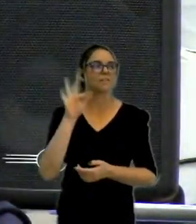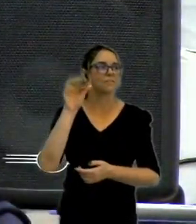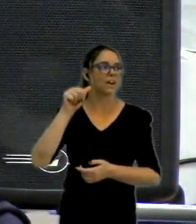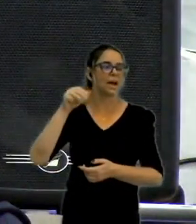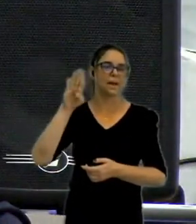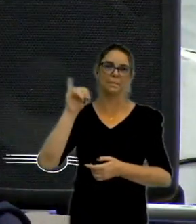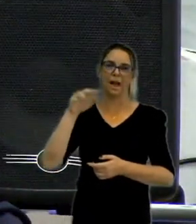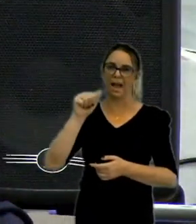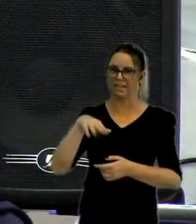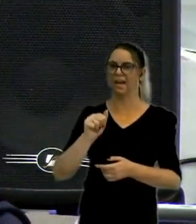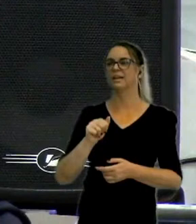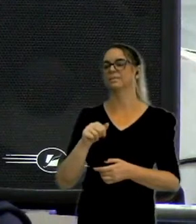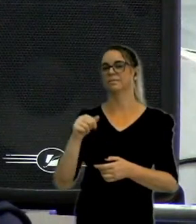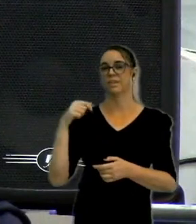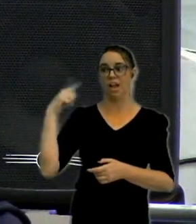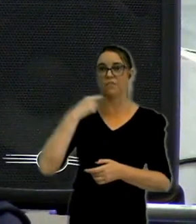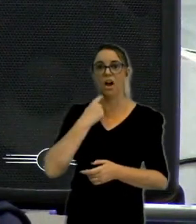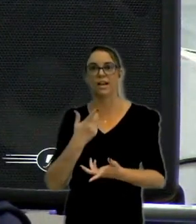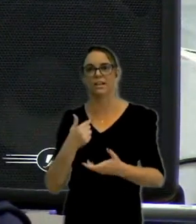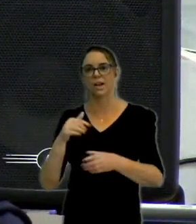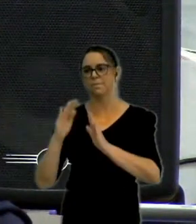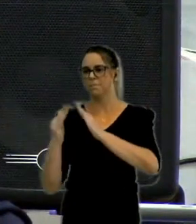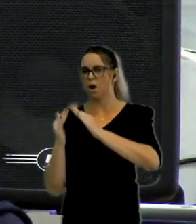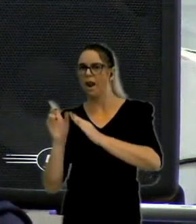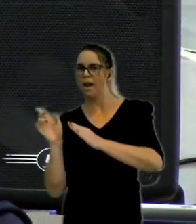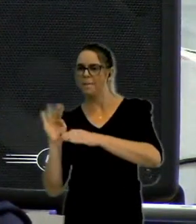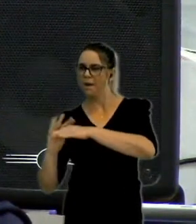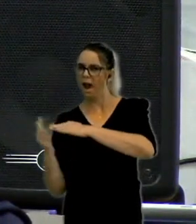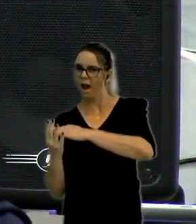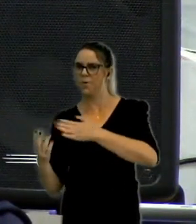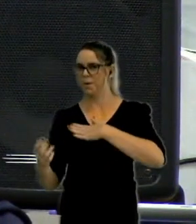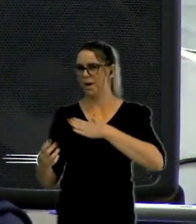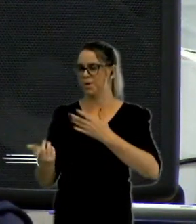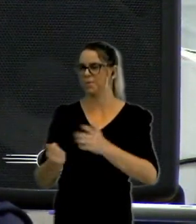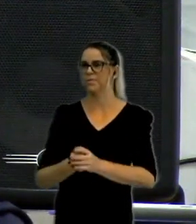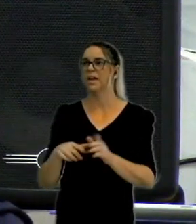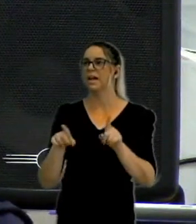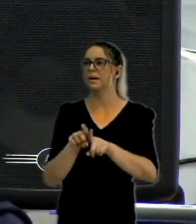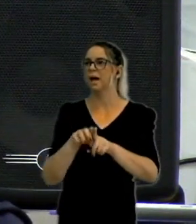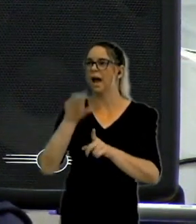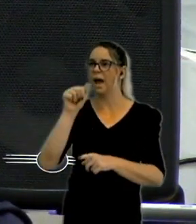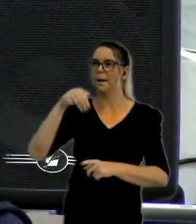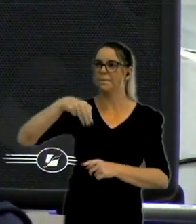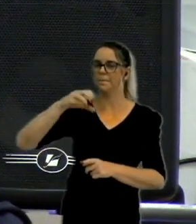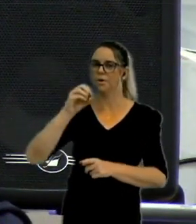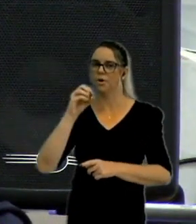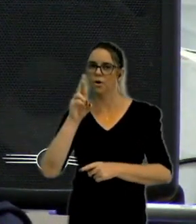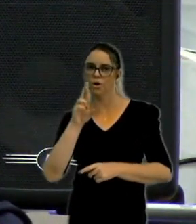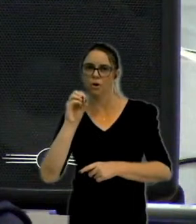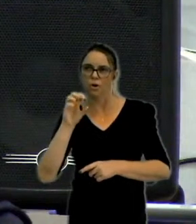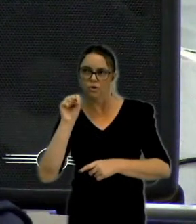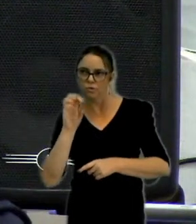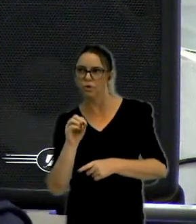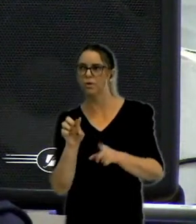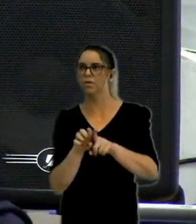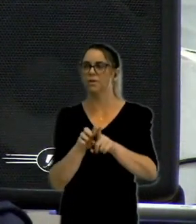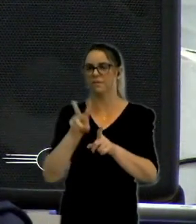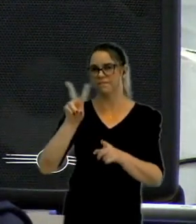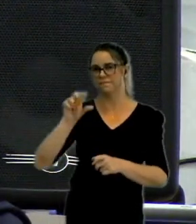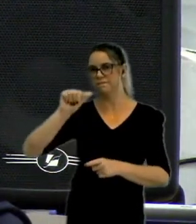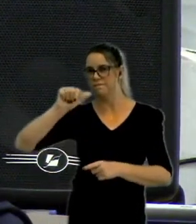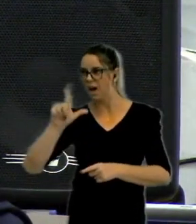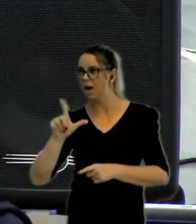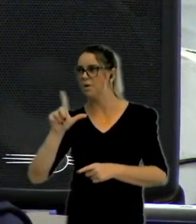né, advogada, mora lá no nosso bairro. A Amoroso Silva. A Val Carreteiro. E a,